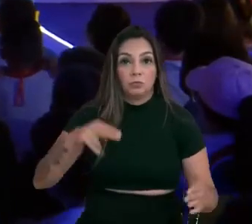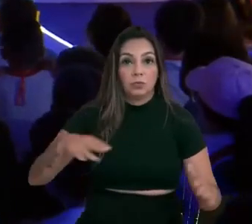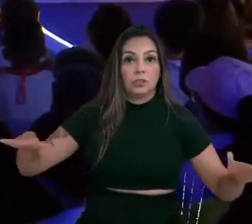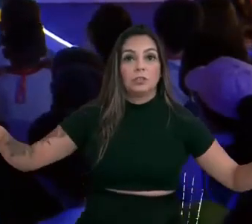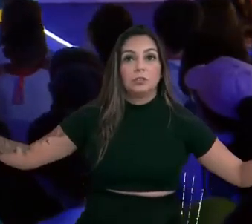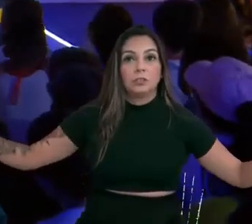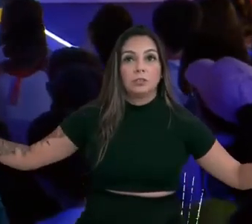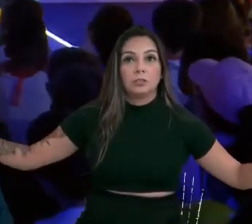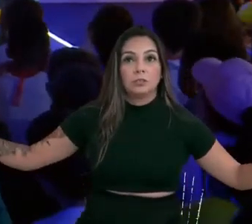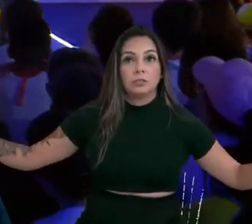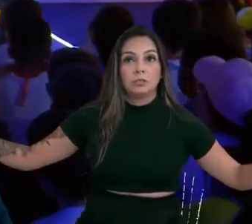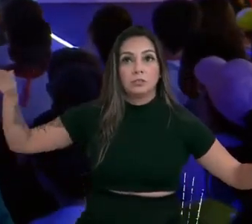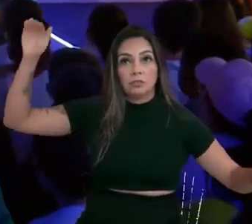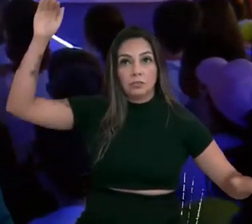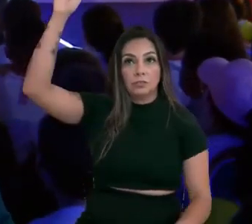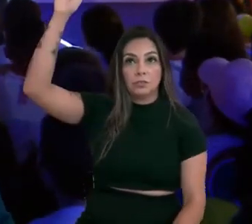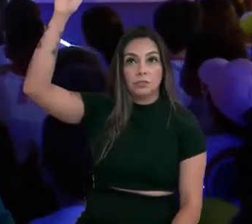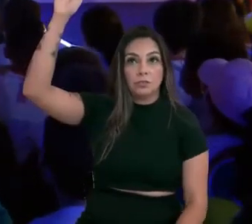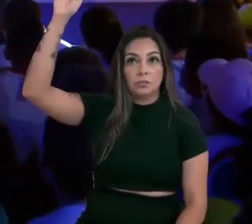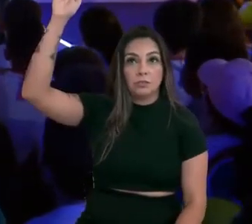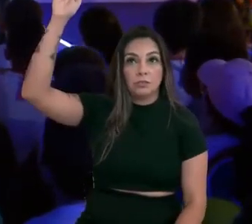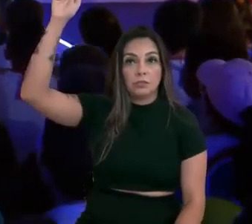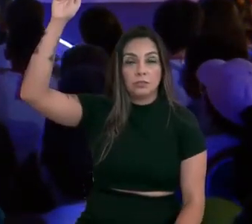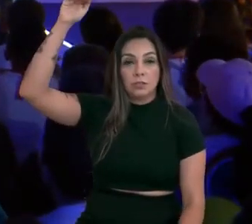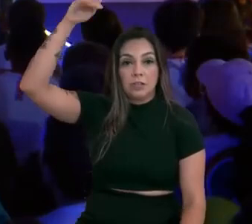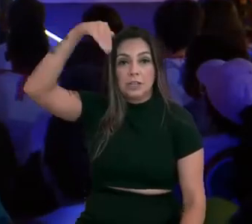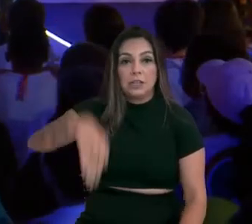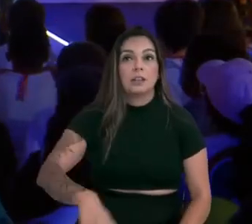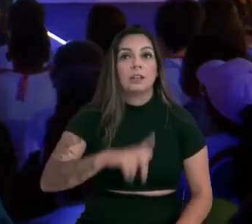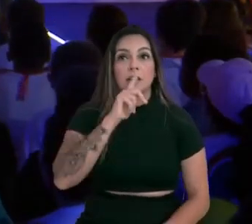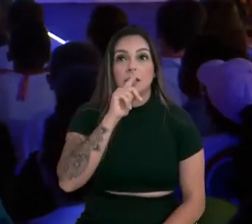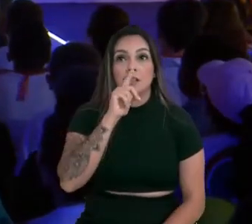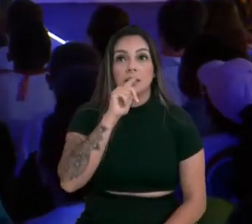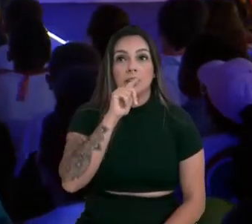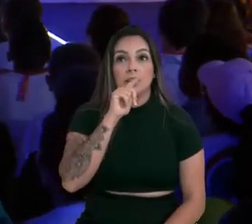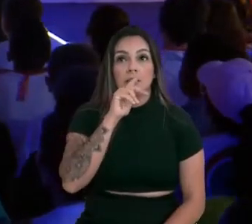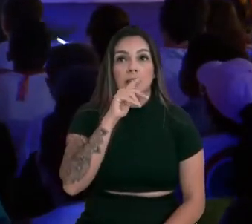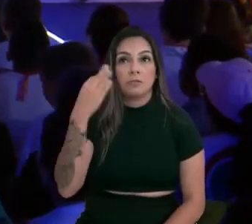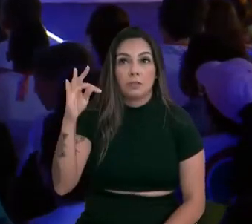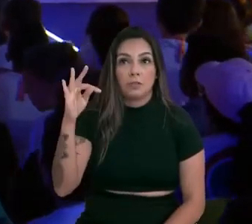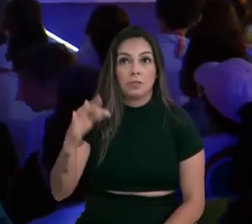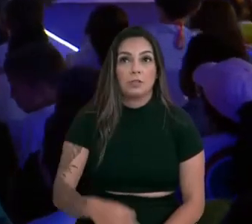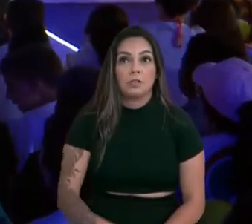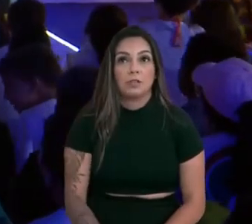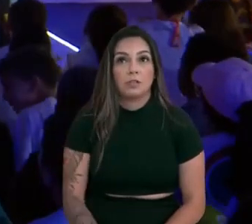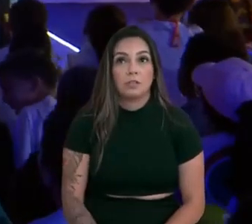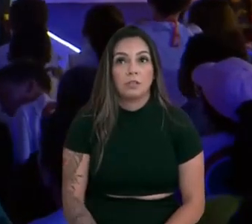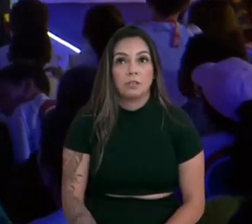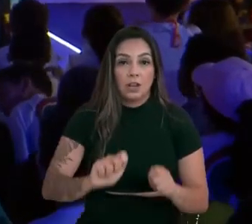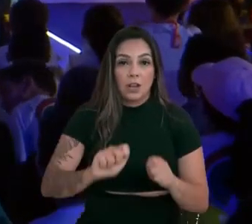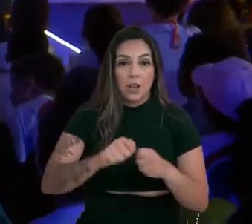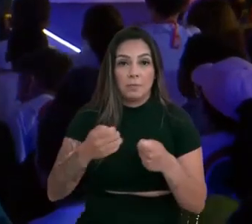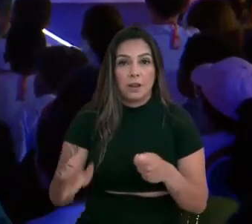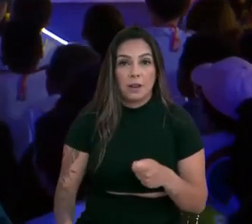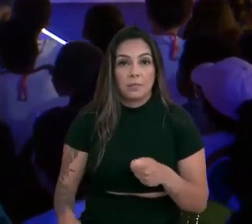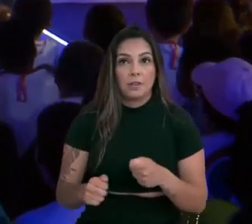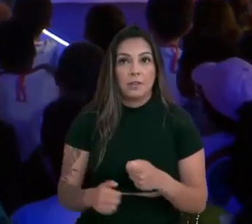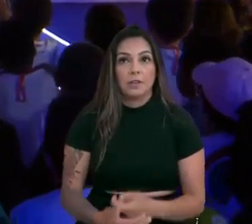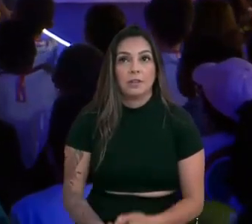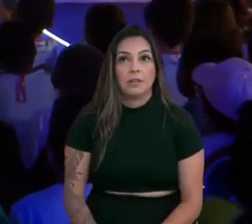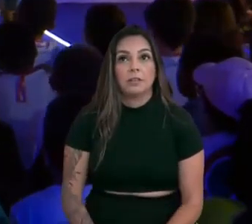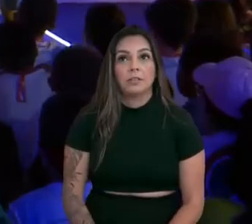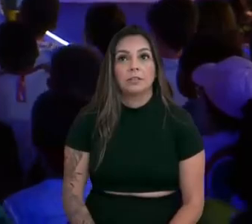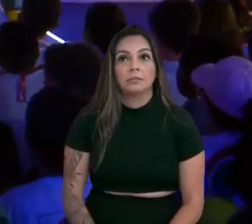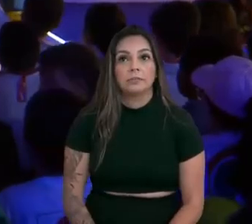um barco grande, quando eu cair na água, eu vou me machucar. Posso quebrar uma perna, não é, Capitão Mergulho?